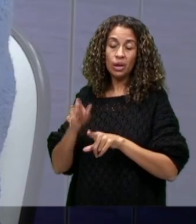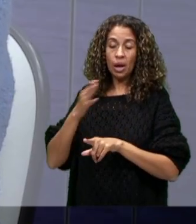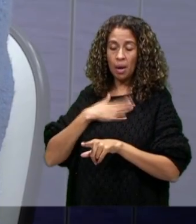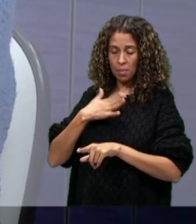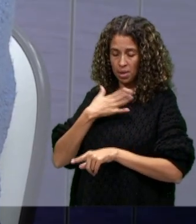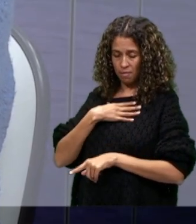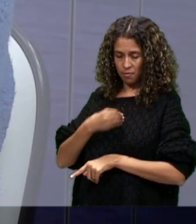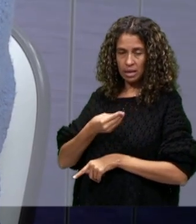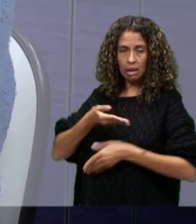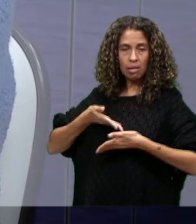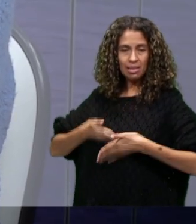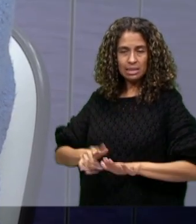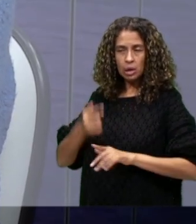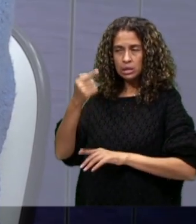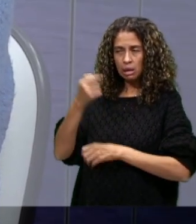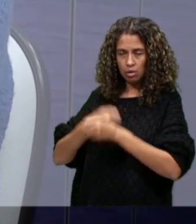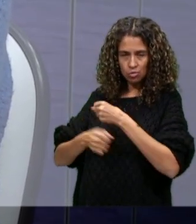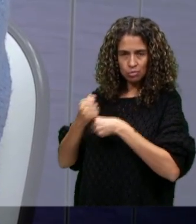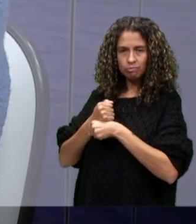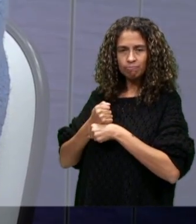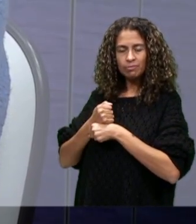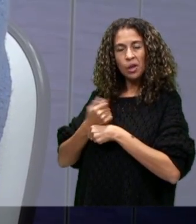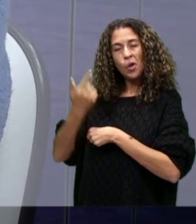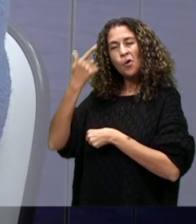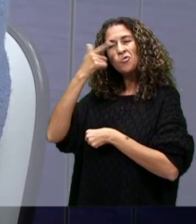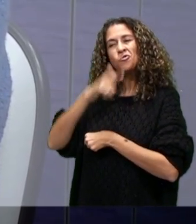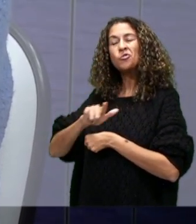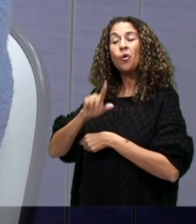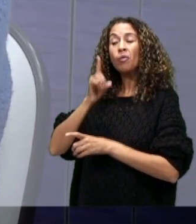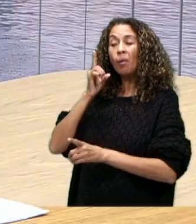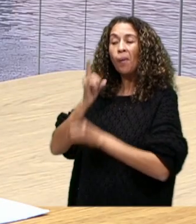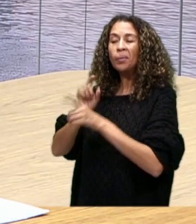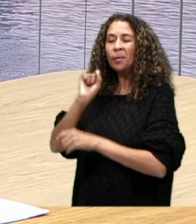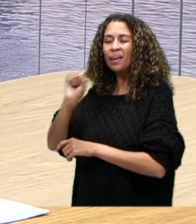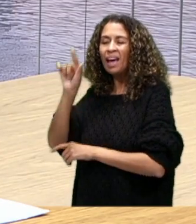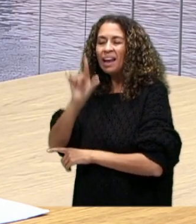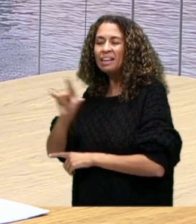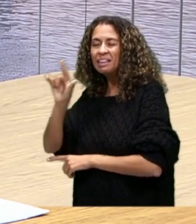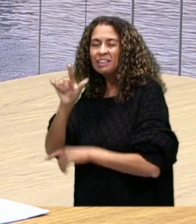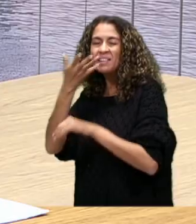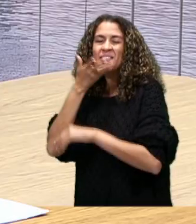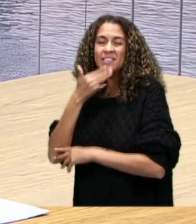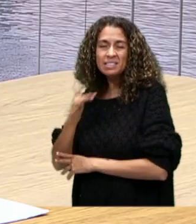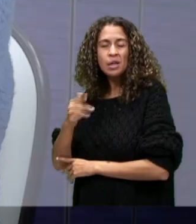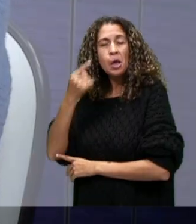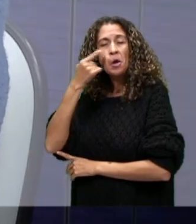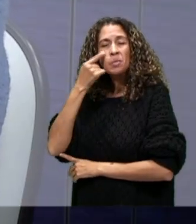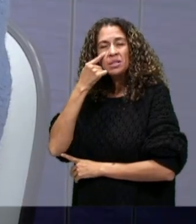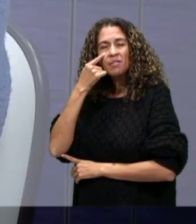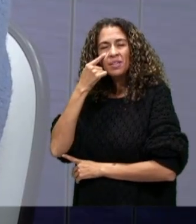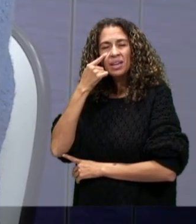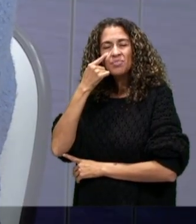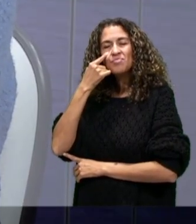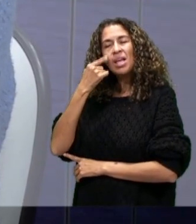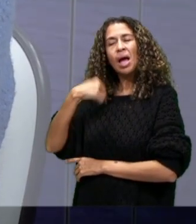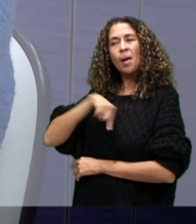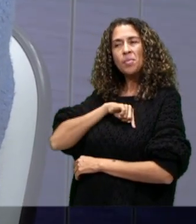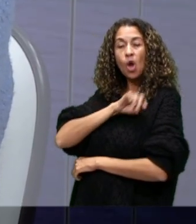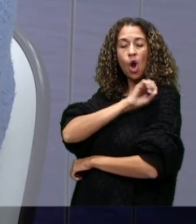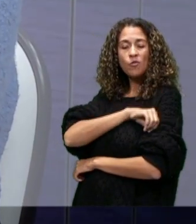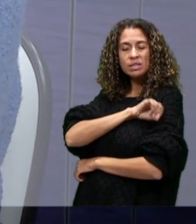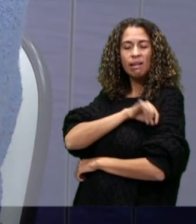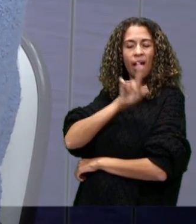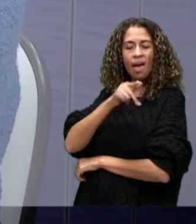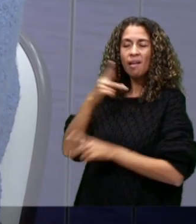nasceu, há 7 anos atrás, eu me reencontrei com a literatura infantil. E eu comecei a ver que aquelas oficinas eram uma contação de histórias. E